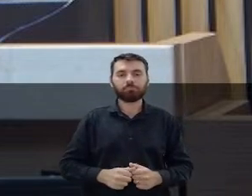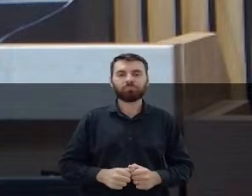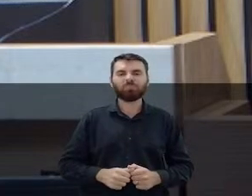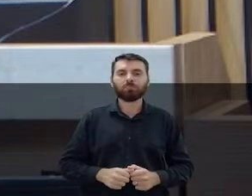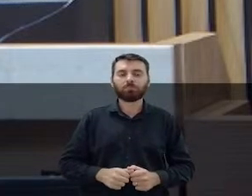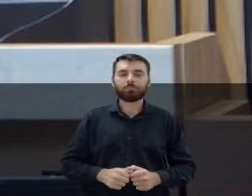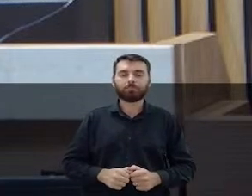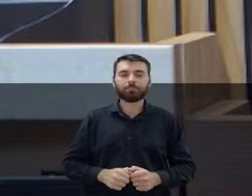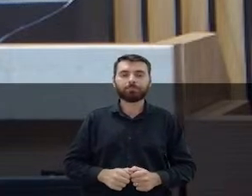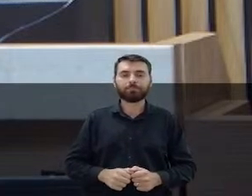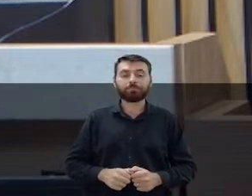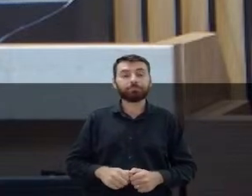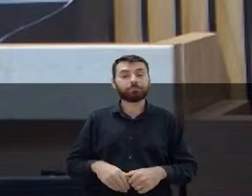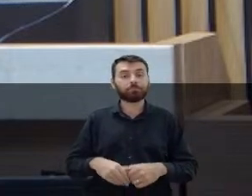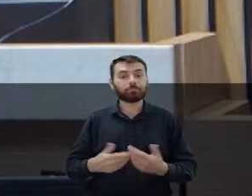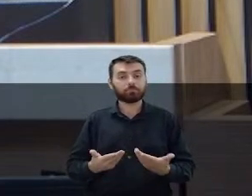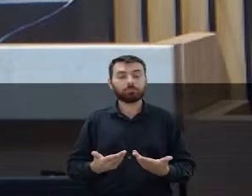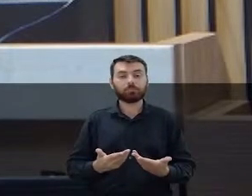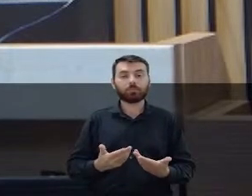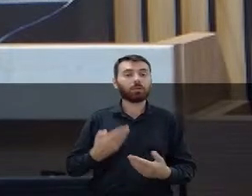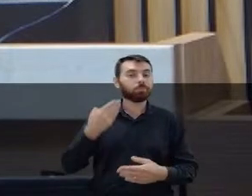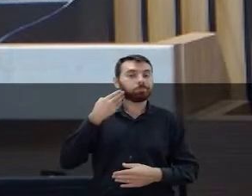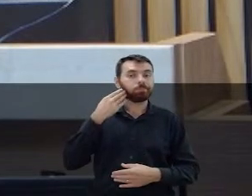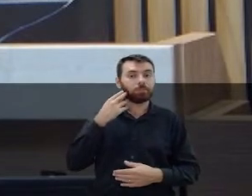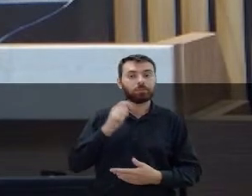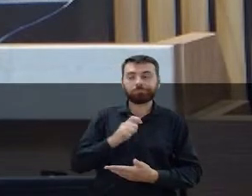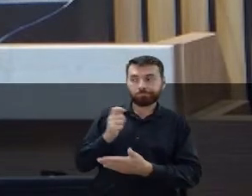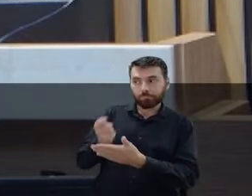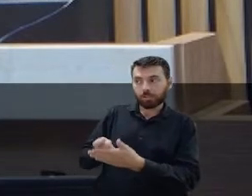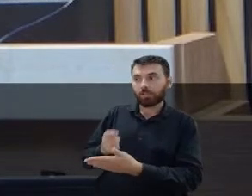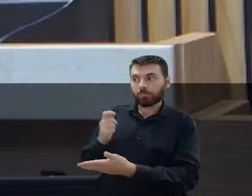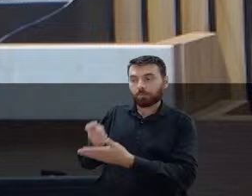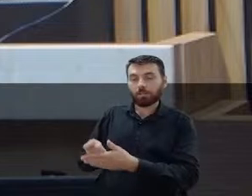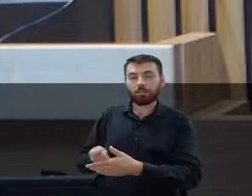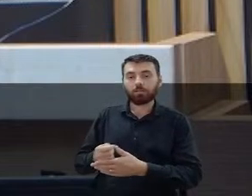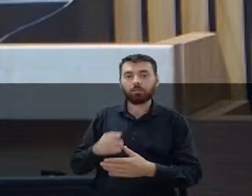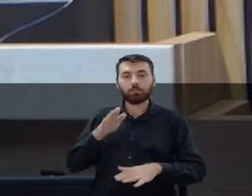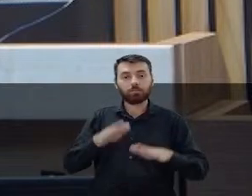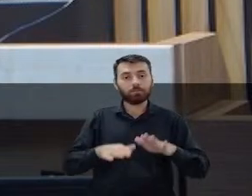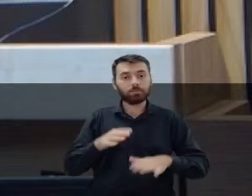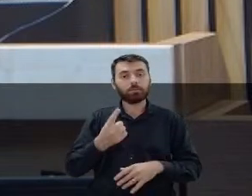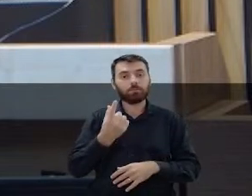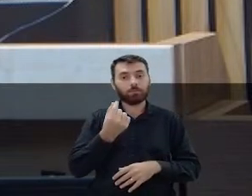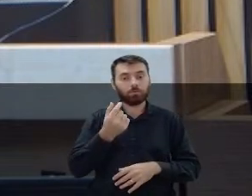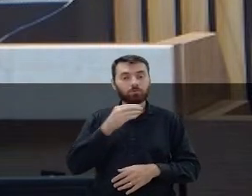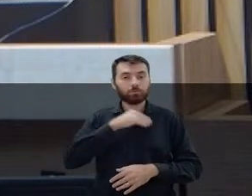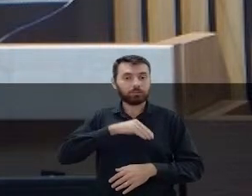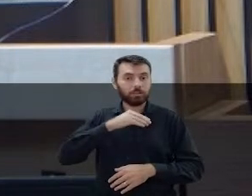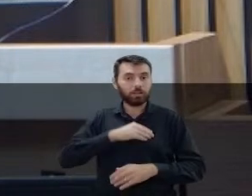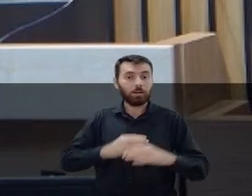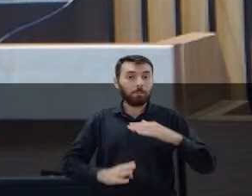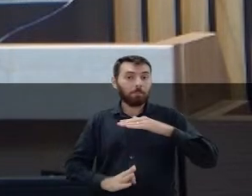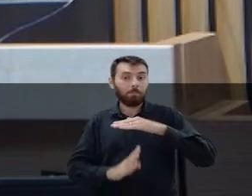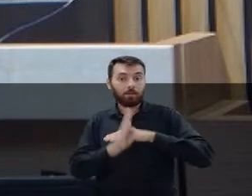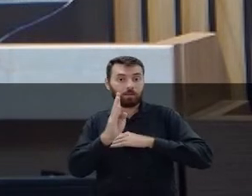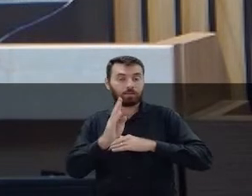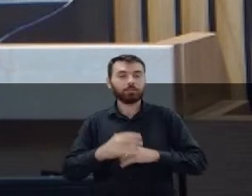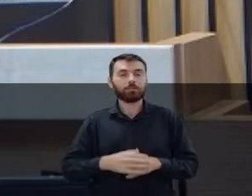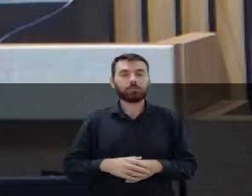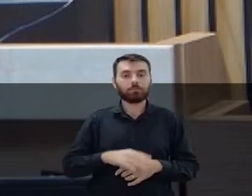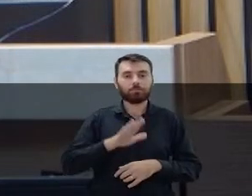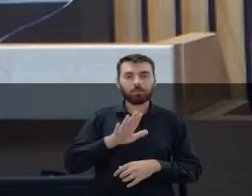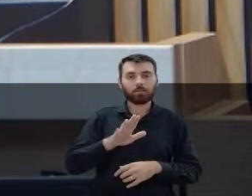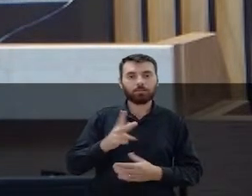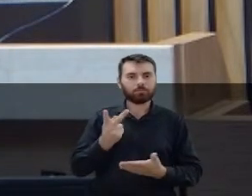tais transferências apontadas, ainda que excedam o valor do salário da autora, não necessariamente são fruto de